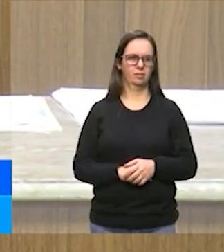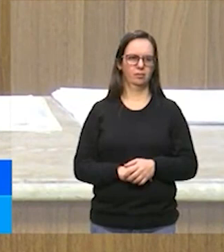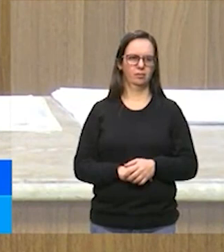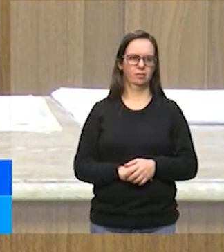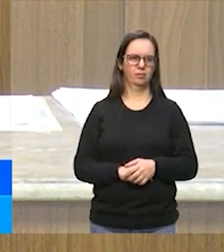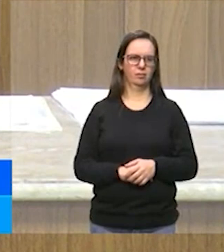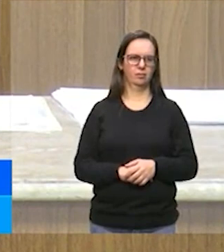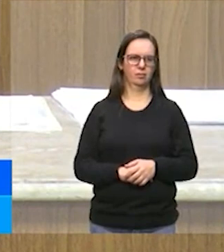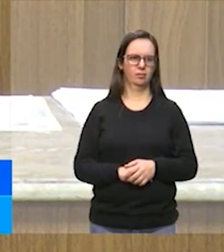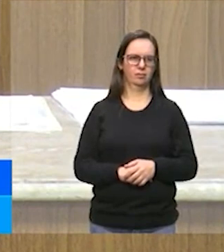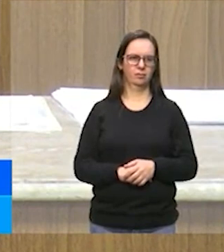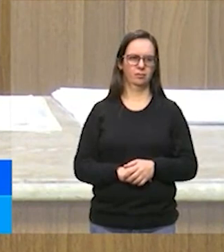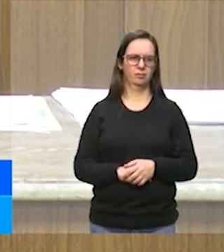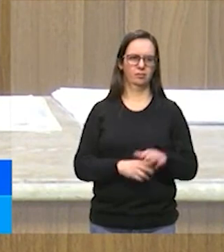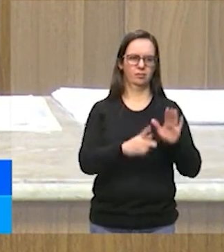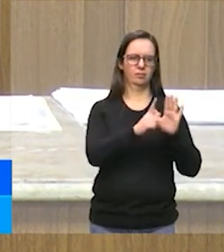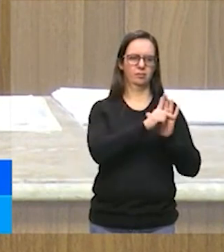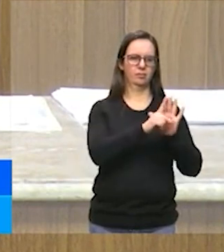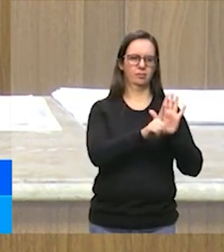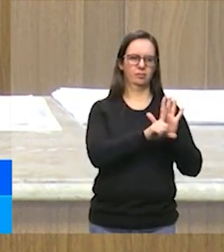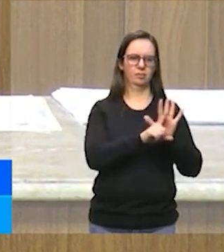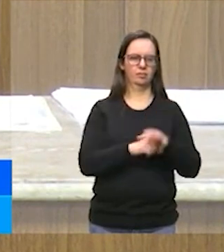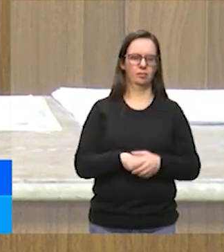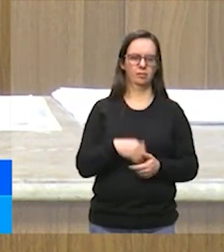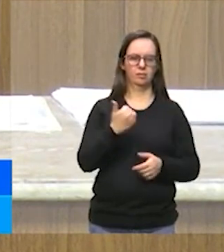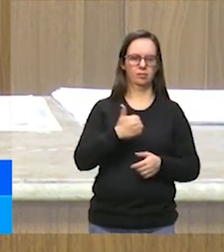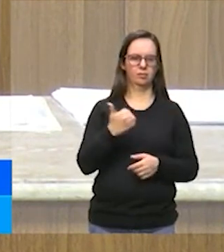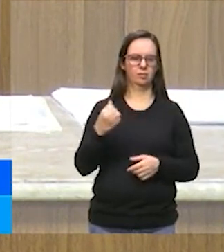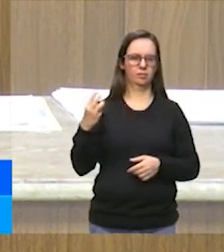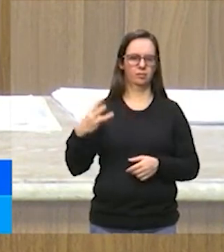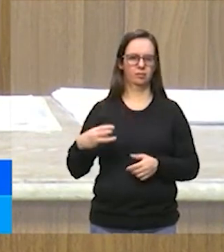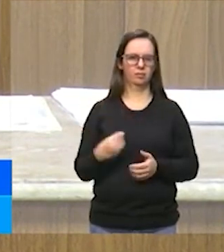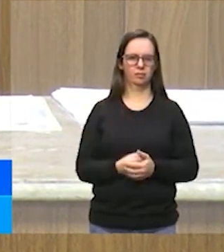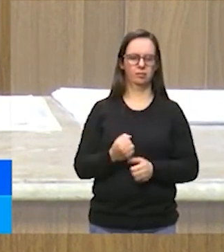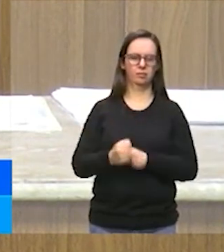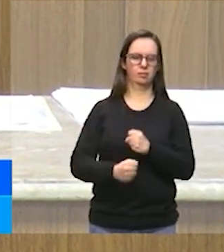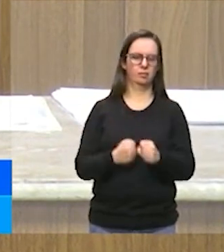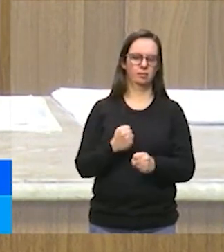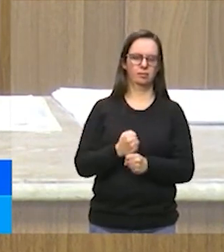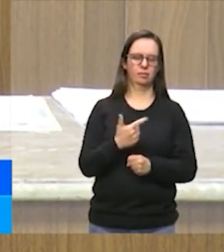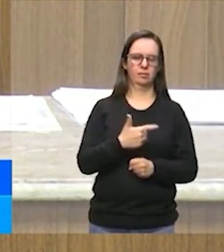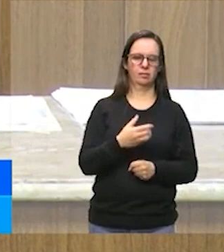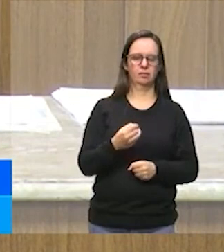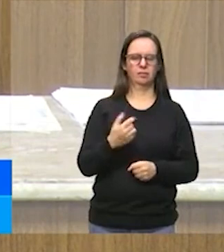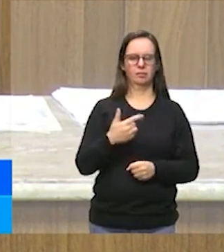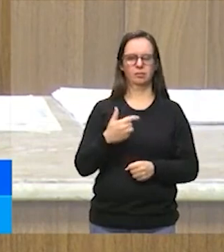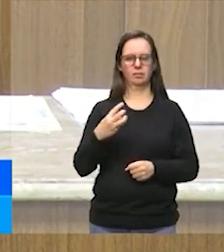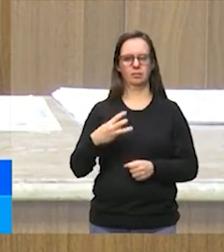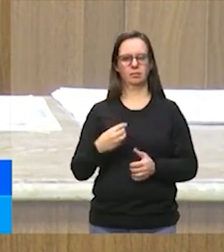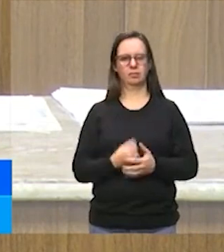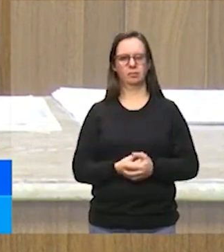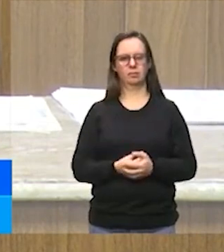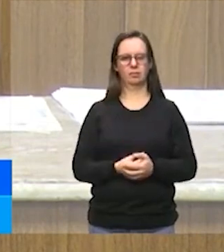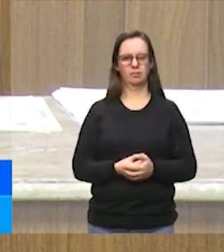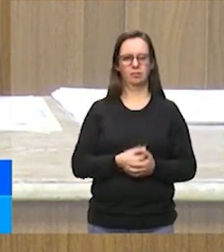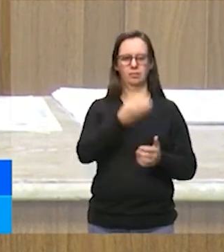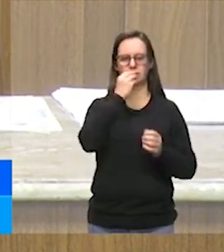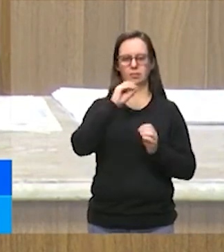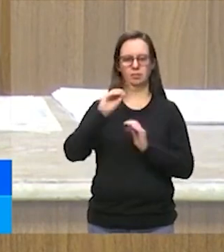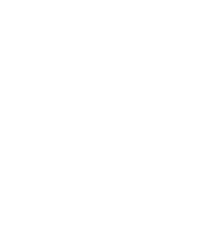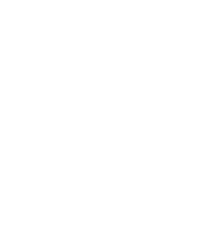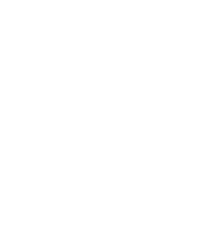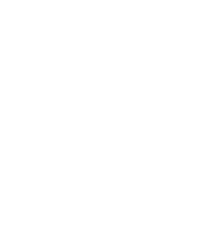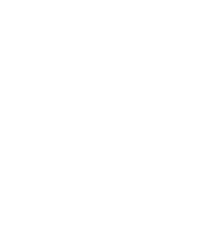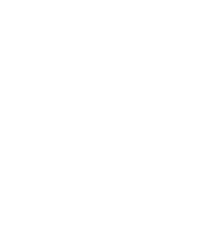então o projeto de lei 113/ 2023 do Poder Executivo foi rejeitado